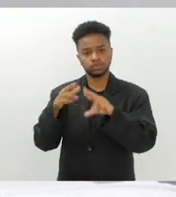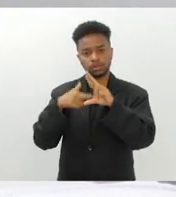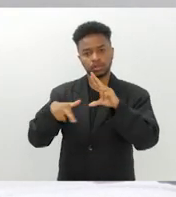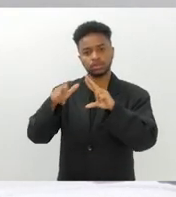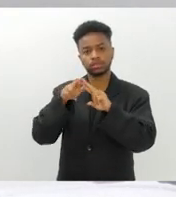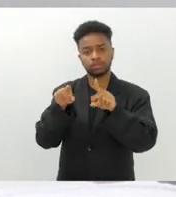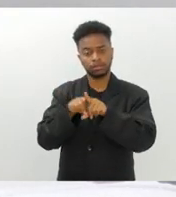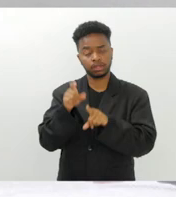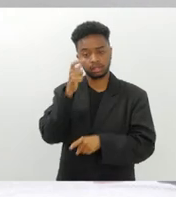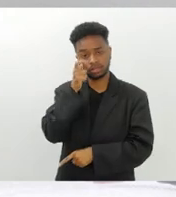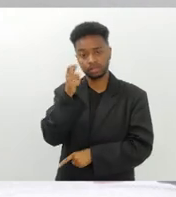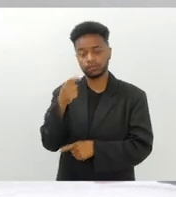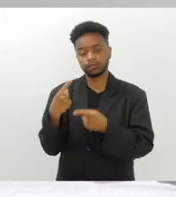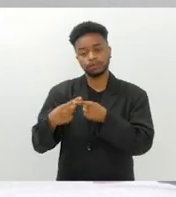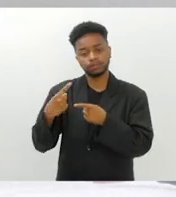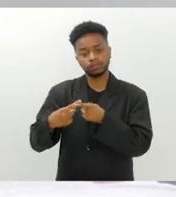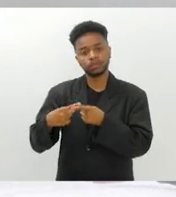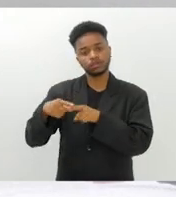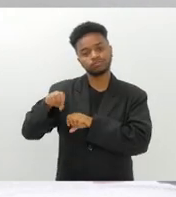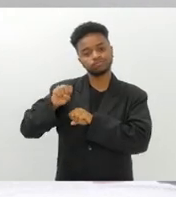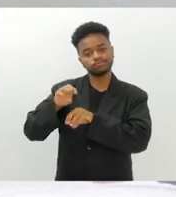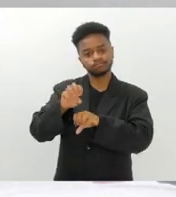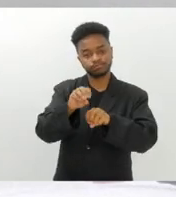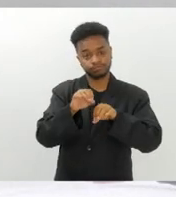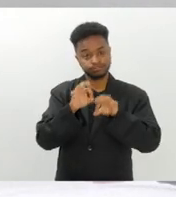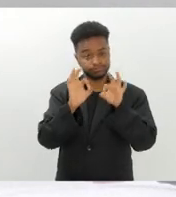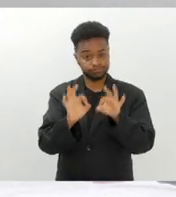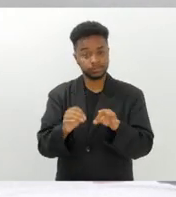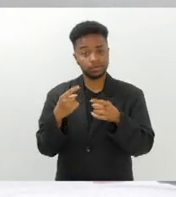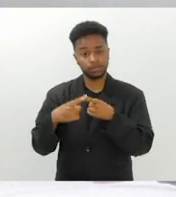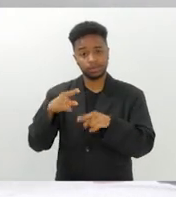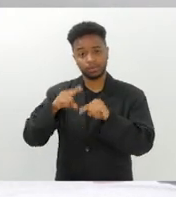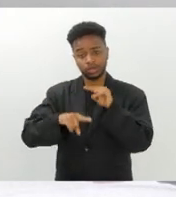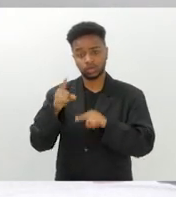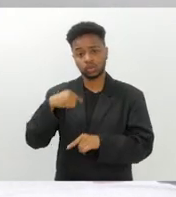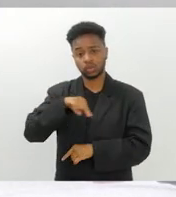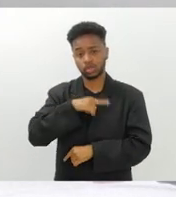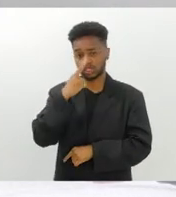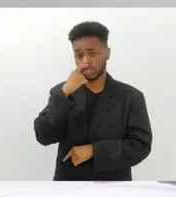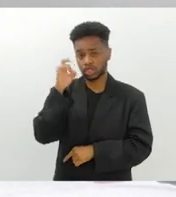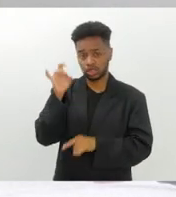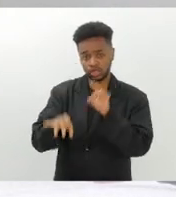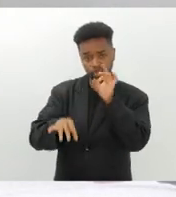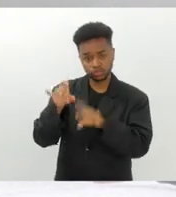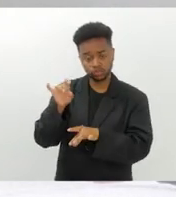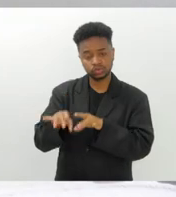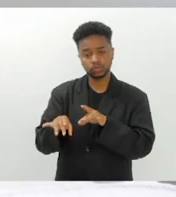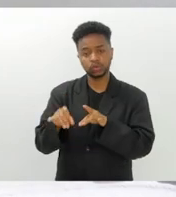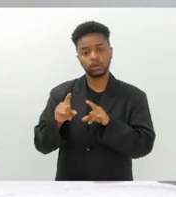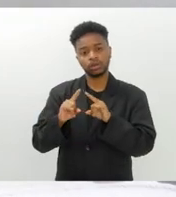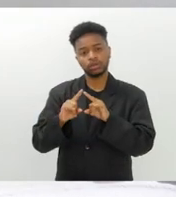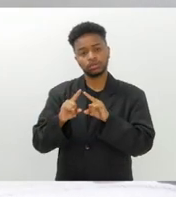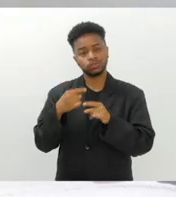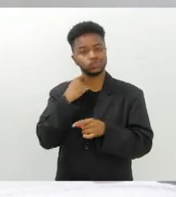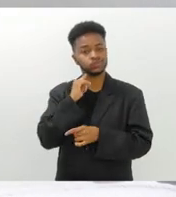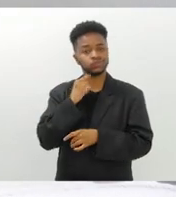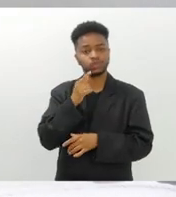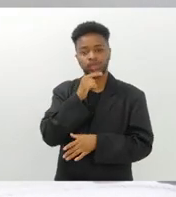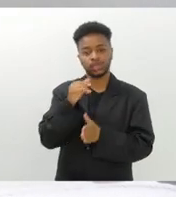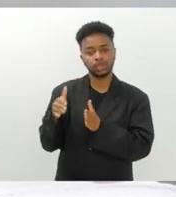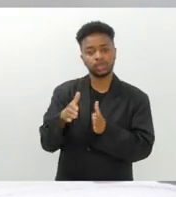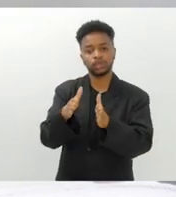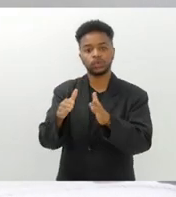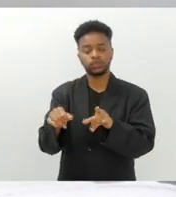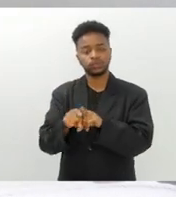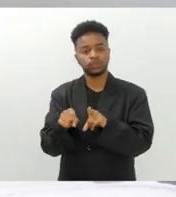e é interessante, porque acaba sendo educativo, né? As coisas que a gente está jogando fora, né? É, poluindo o rio,